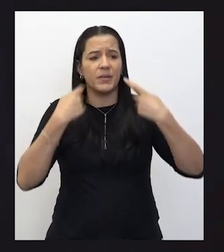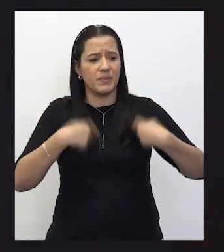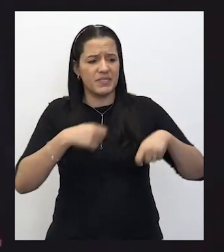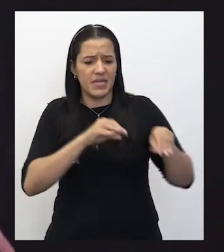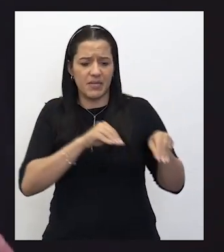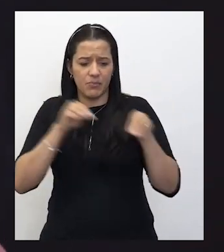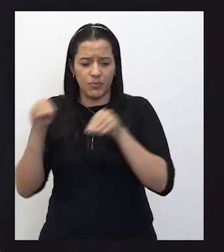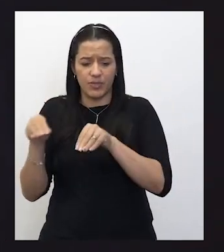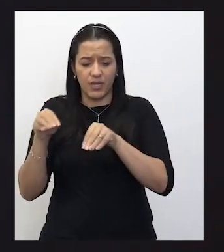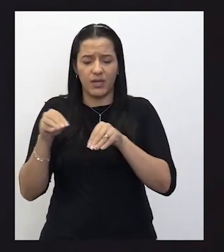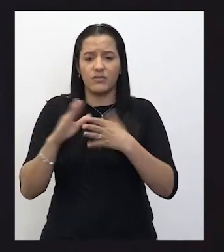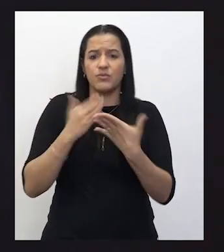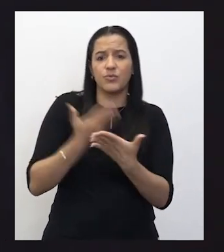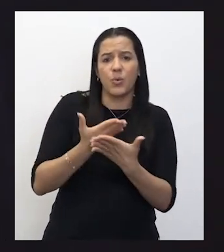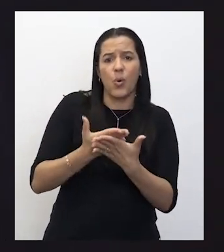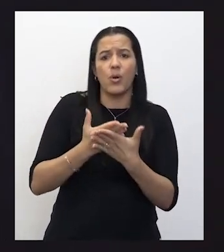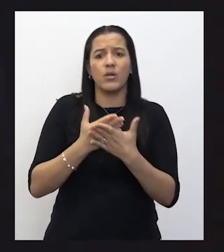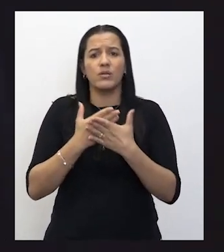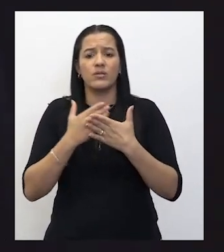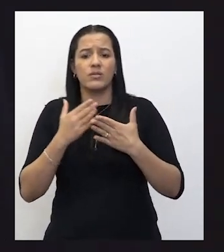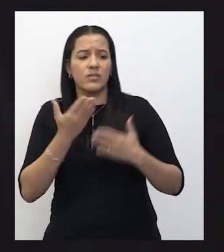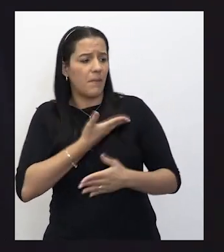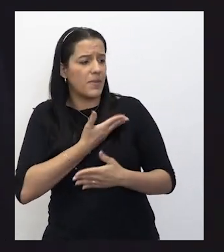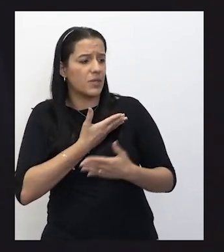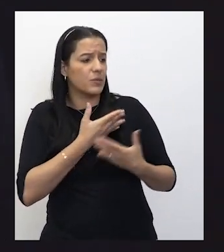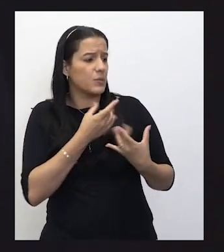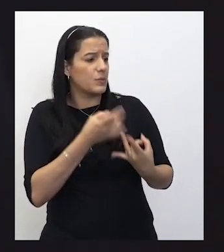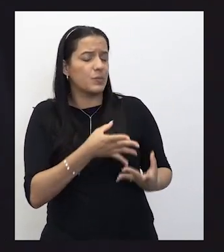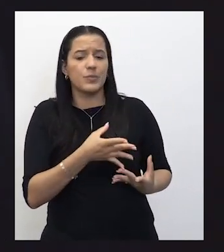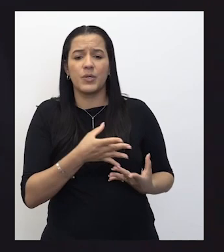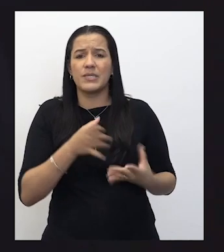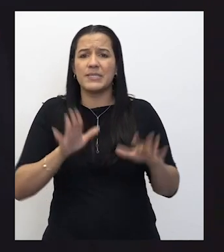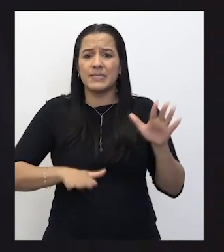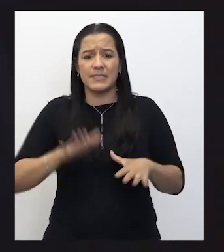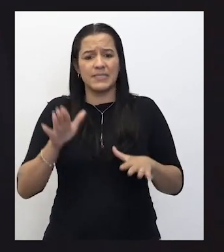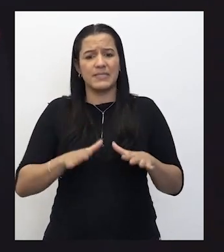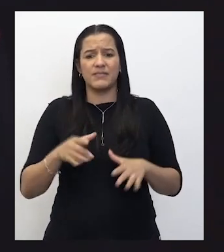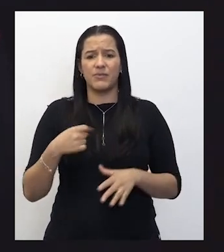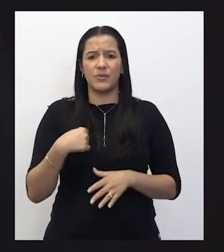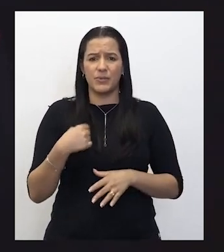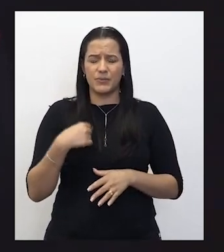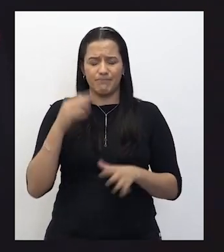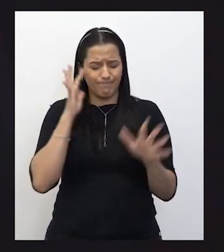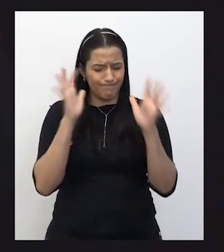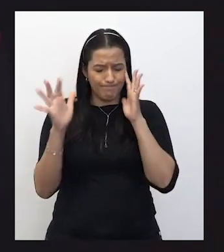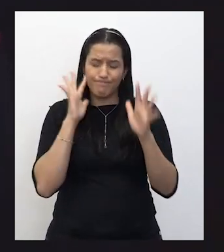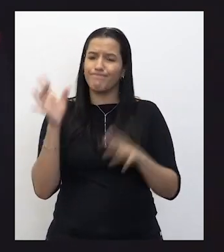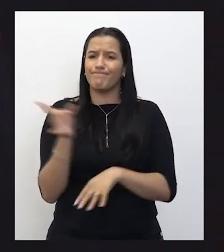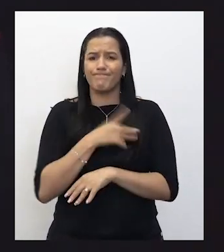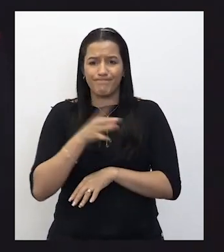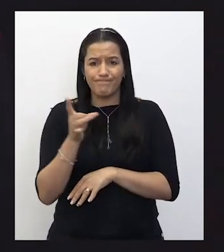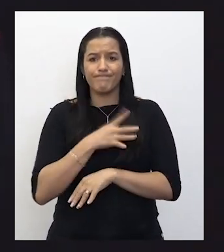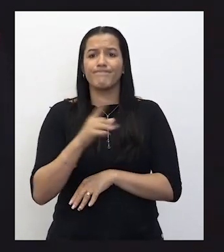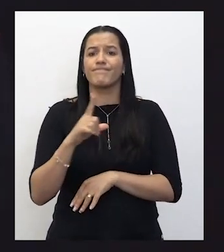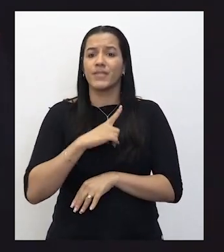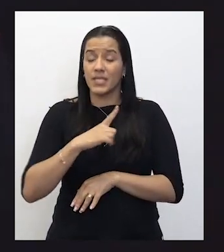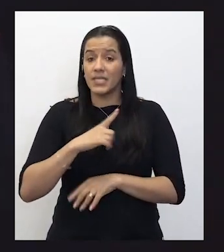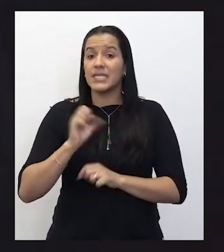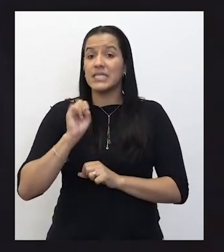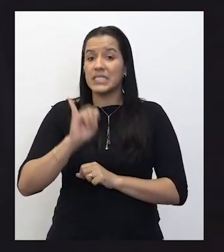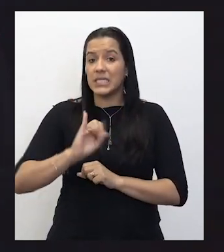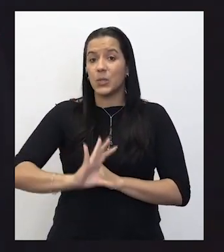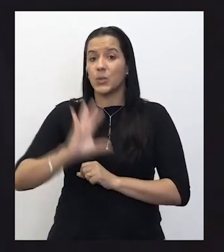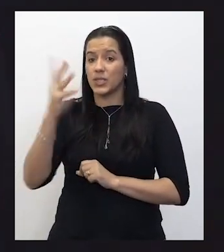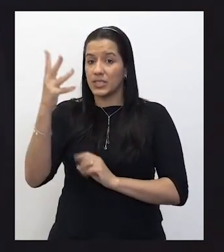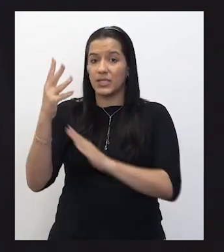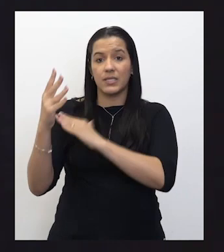cidade, mudar de escola, deixar amigos? Era algo que me aterrorizava pensar que a minha vida poderia mudar